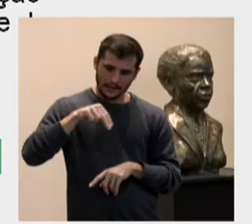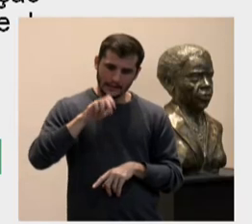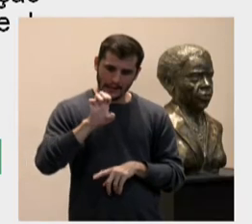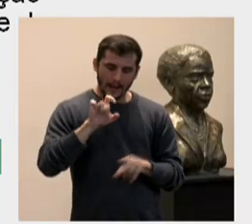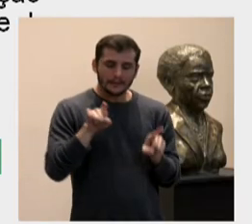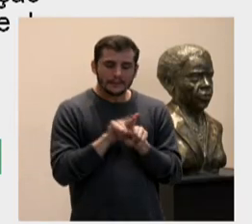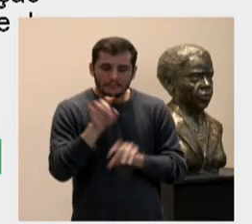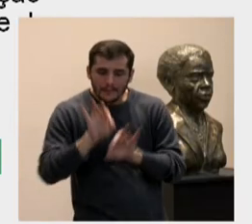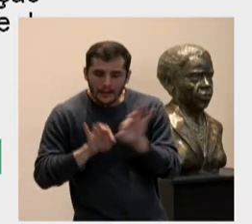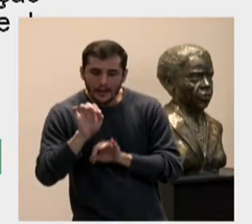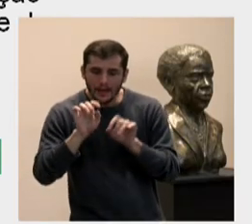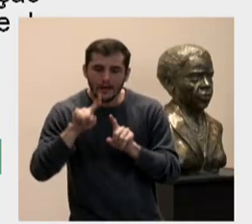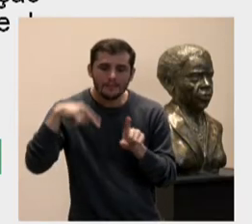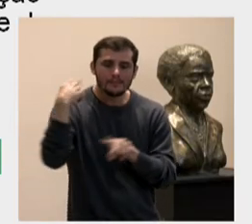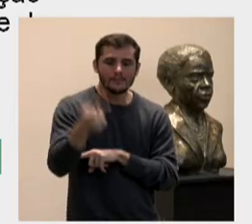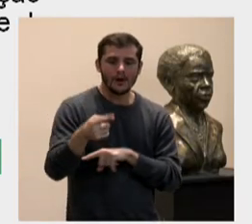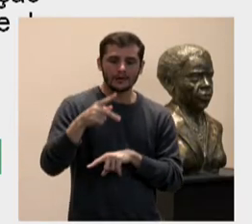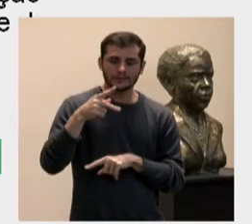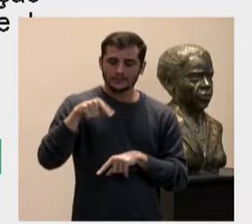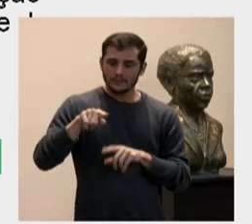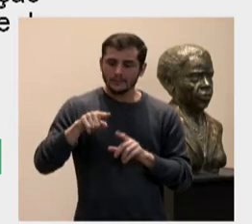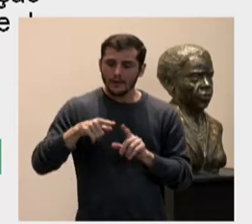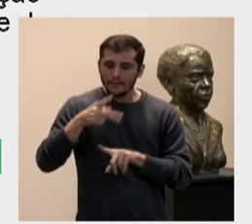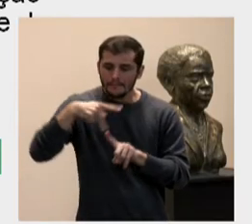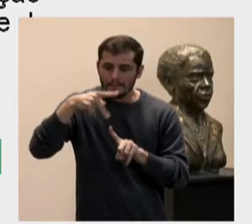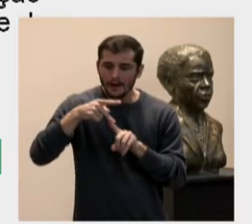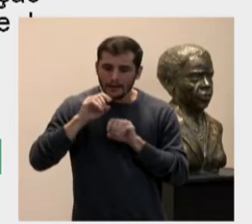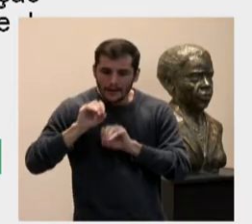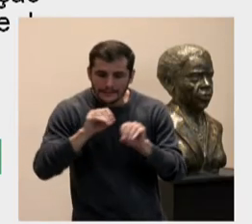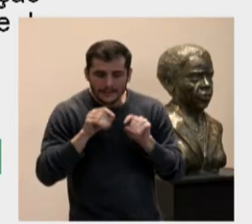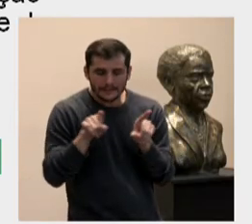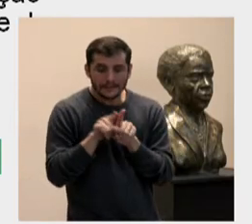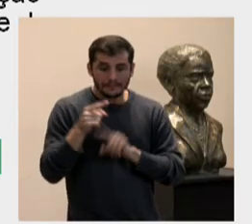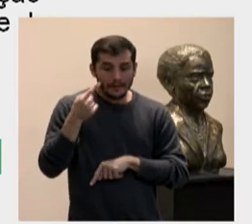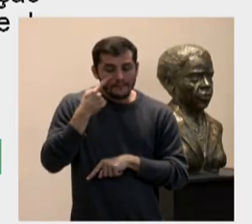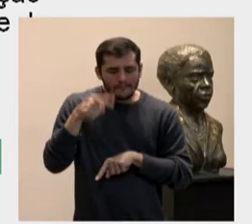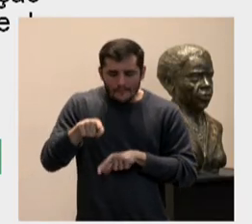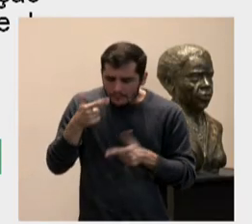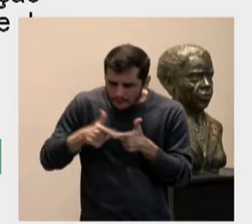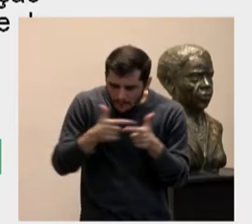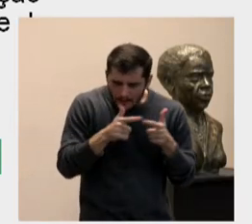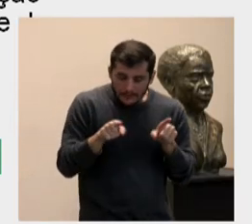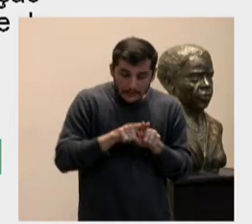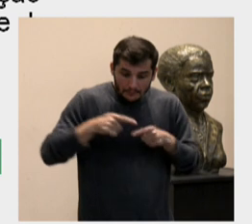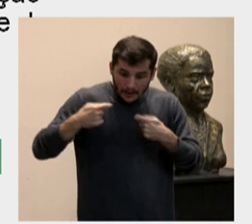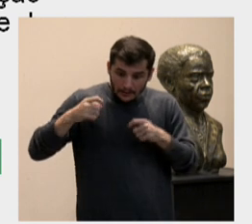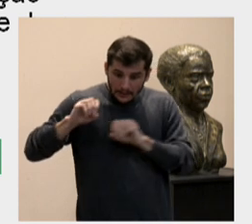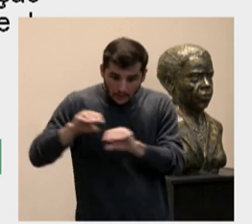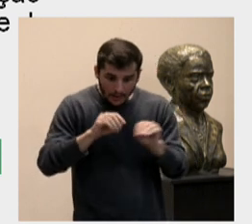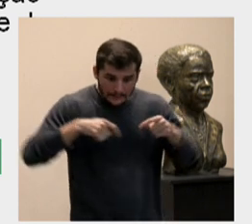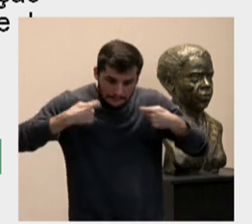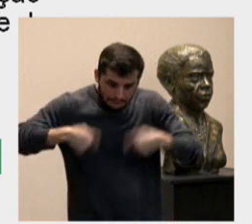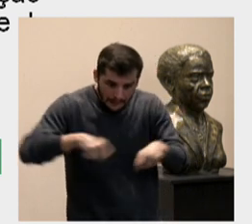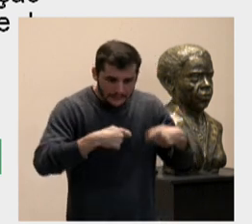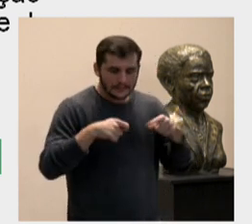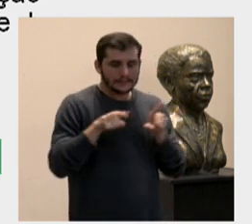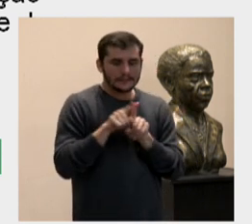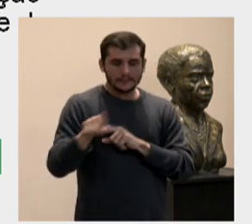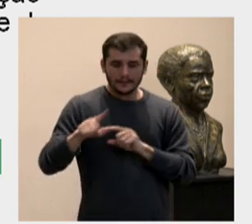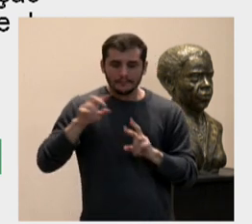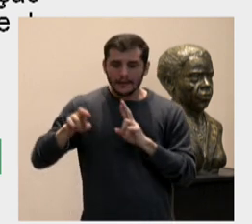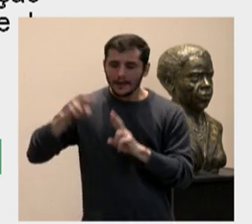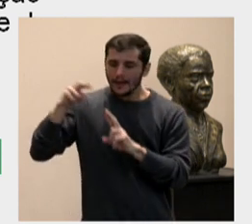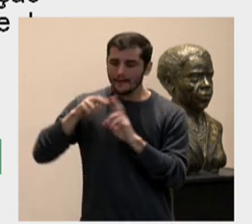PNE, contribuir com a identificação dos problemas e necessidades educacionais e produzir referências para orientar